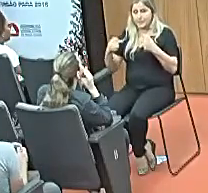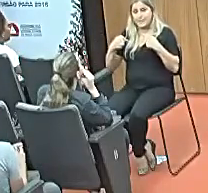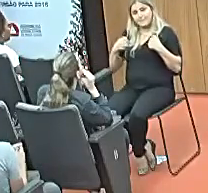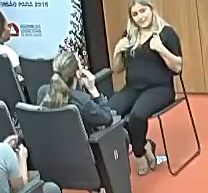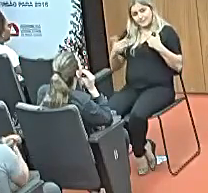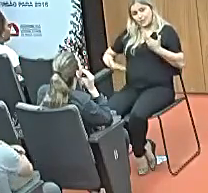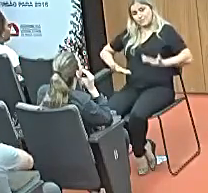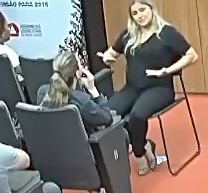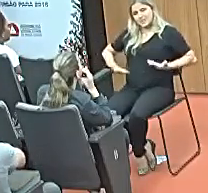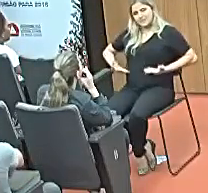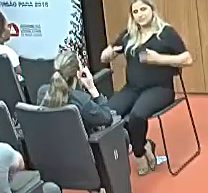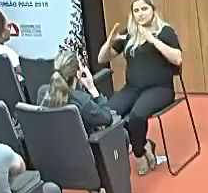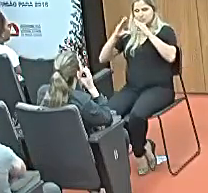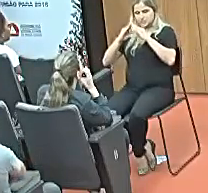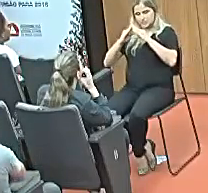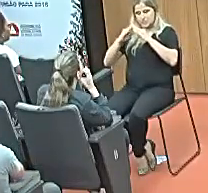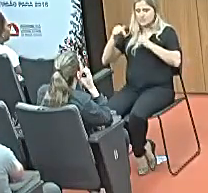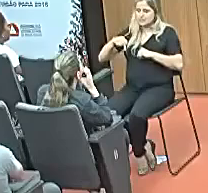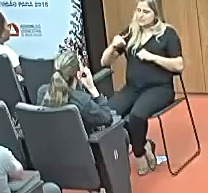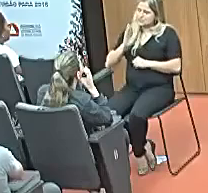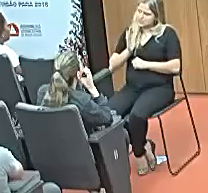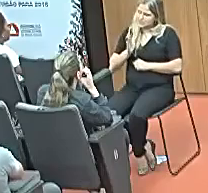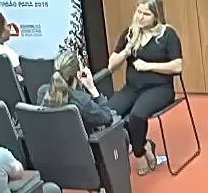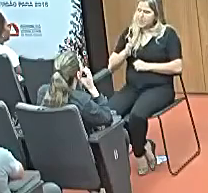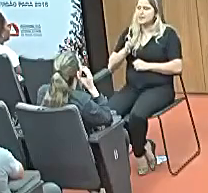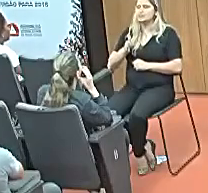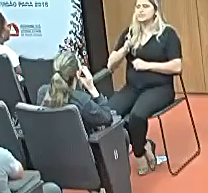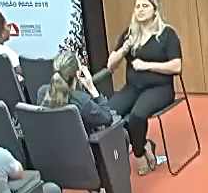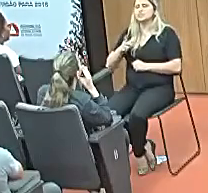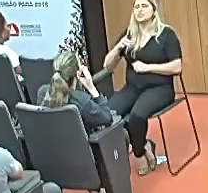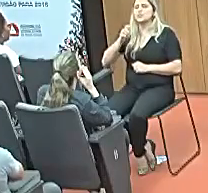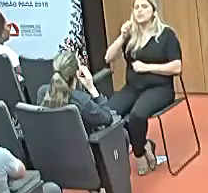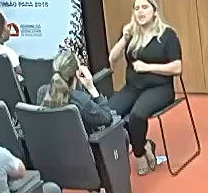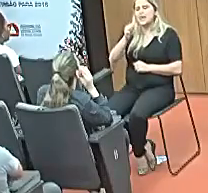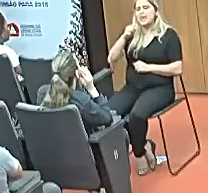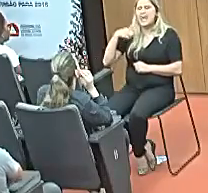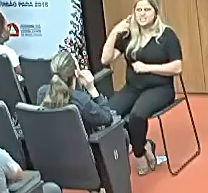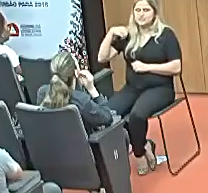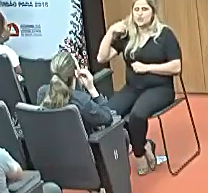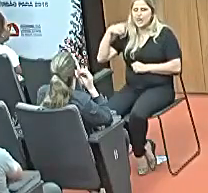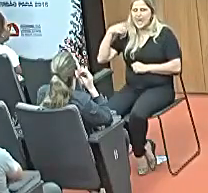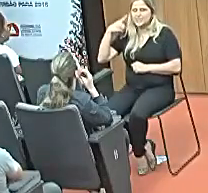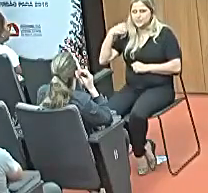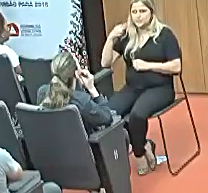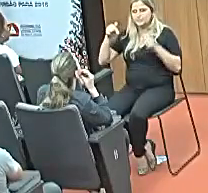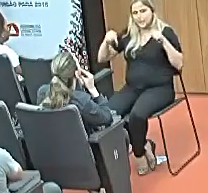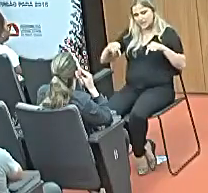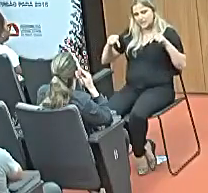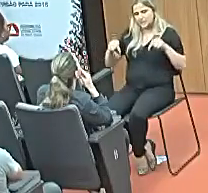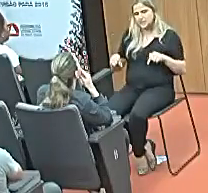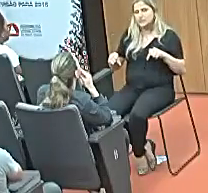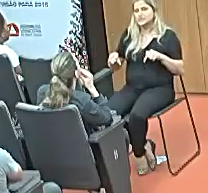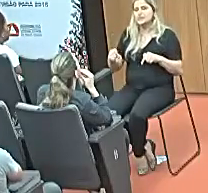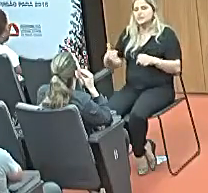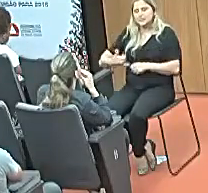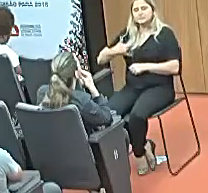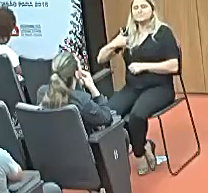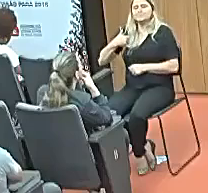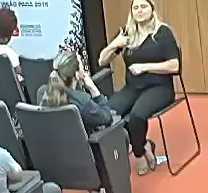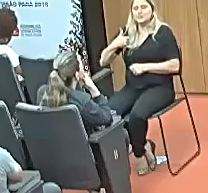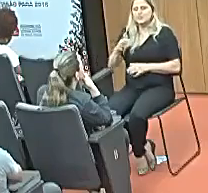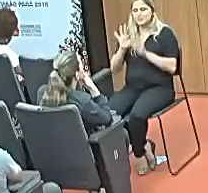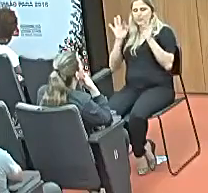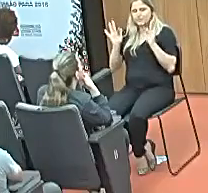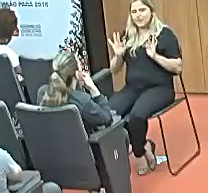como servidor da casa procurador da casa é um orgulho ser parte de um corpo técnico capacitado como nós mas é também um orgulho saber que